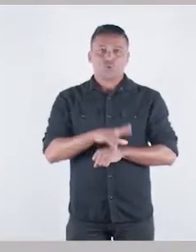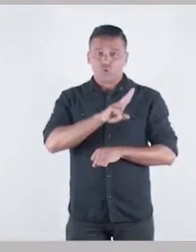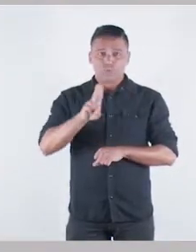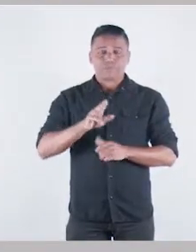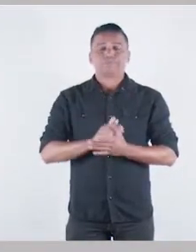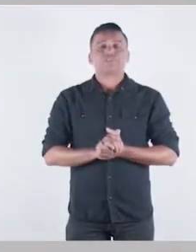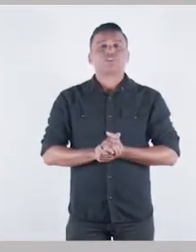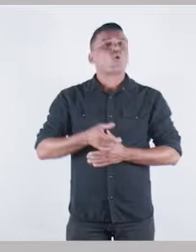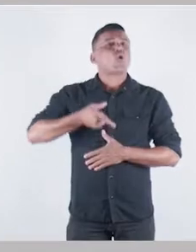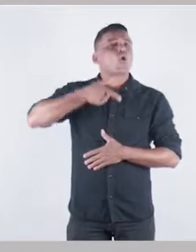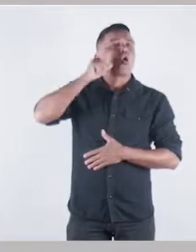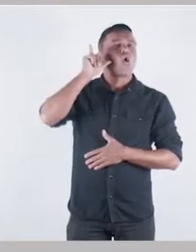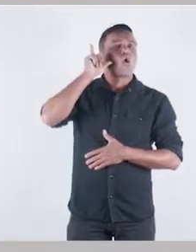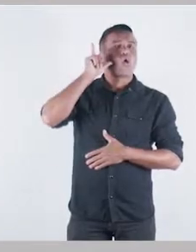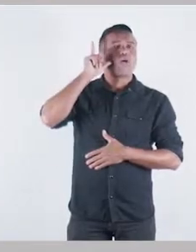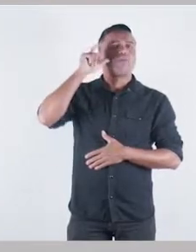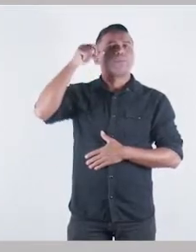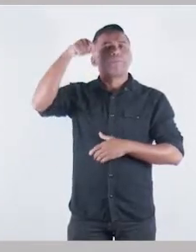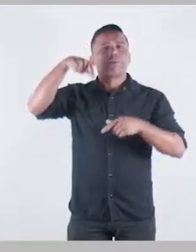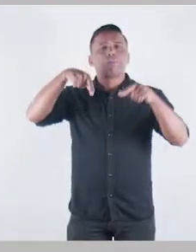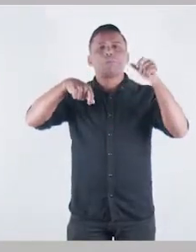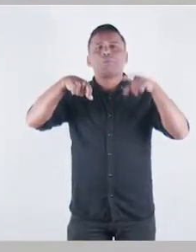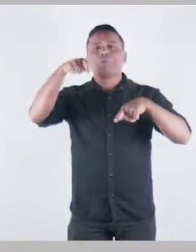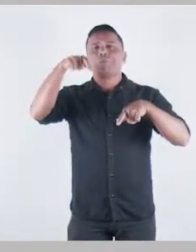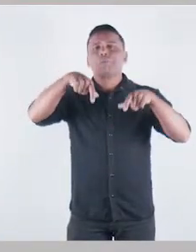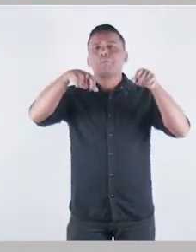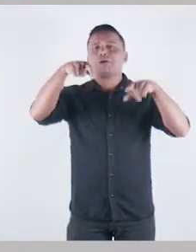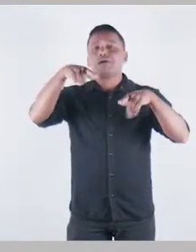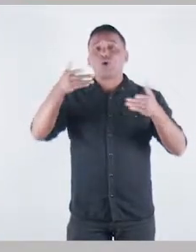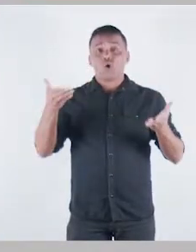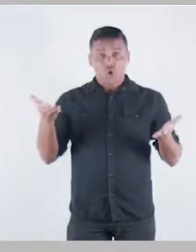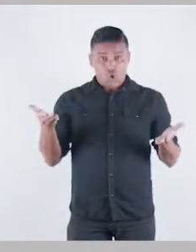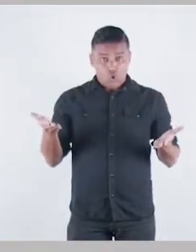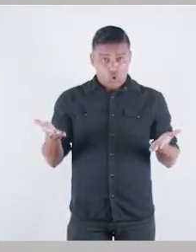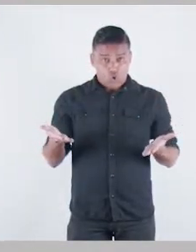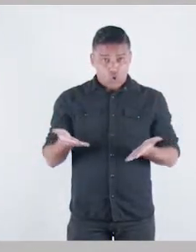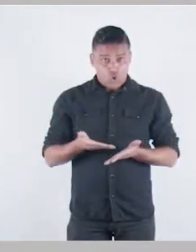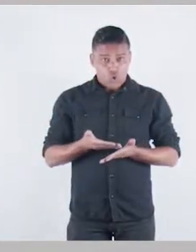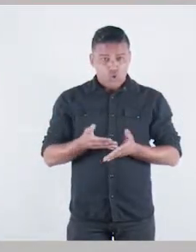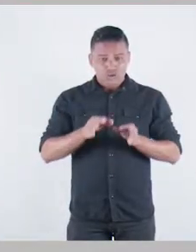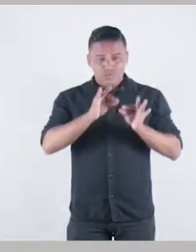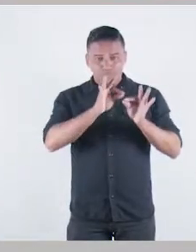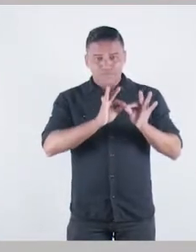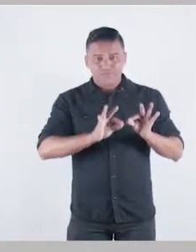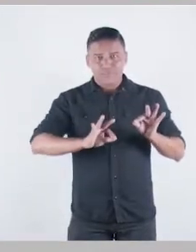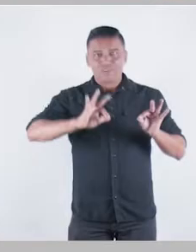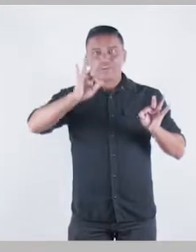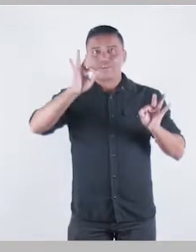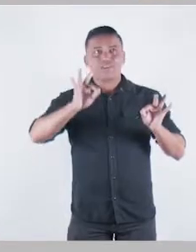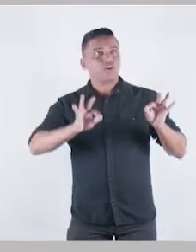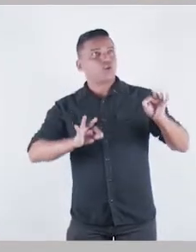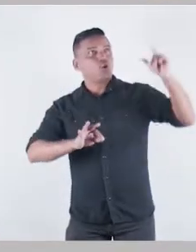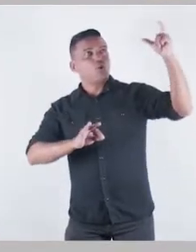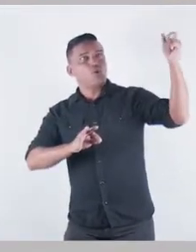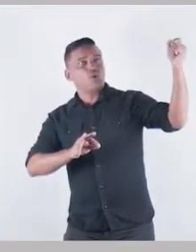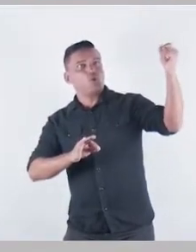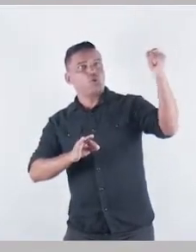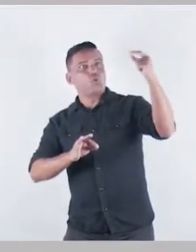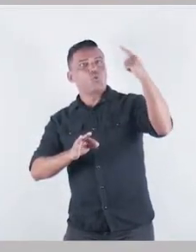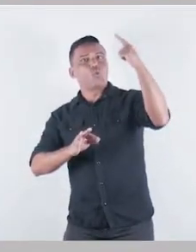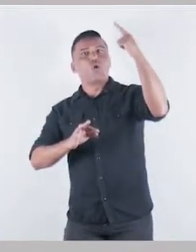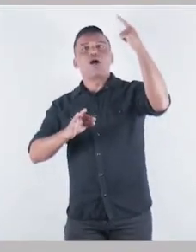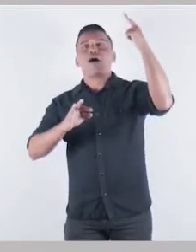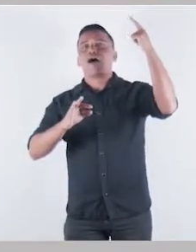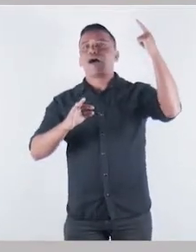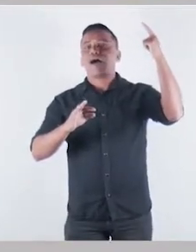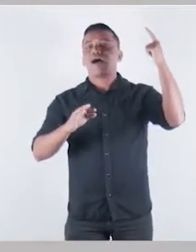Ontem foi uma tímida goteira. Hoje foi um fio suave de luar que vazou entre o vazio